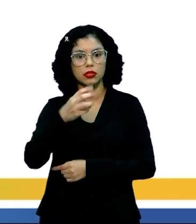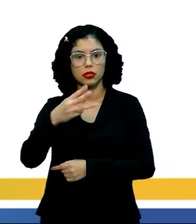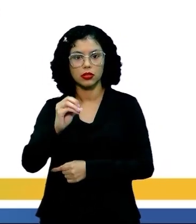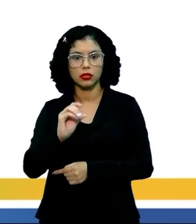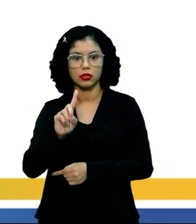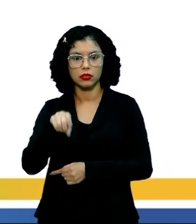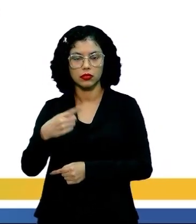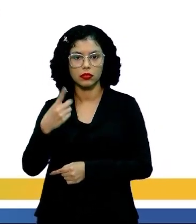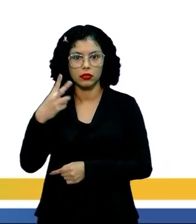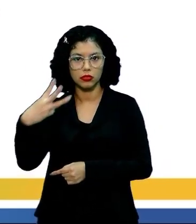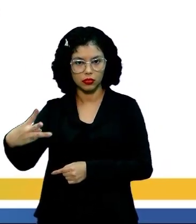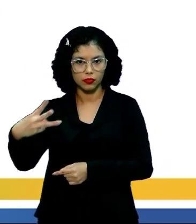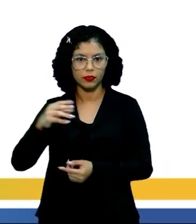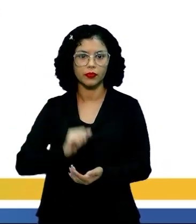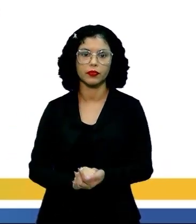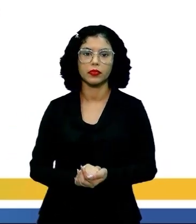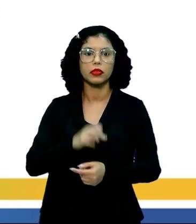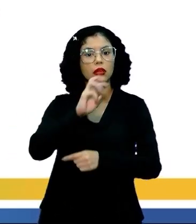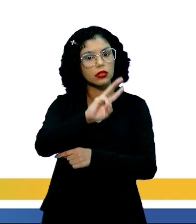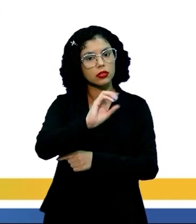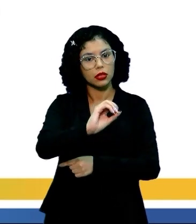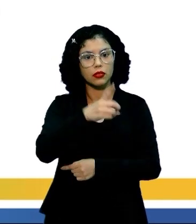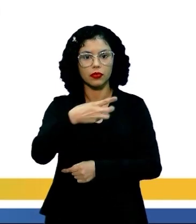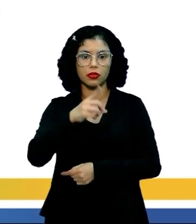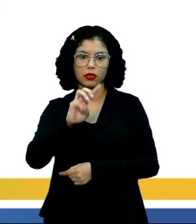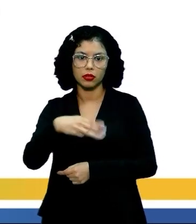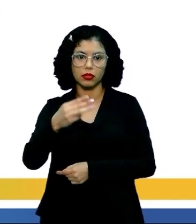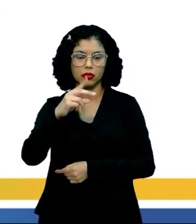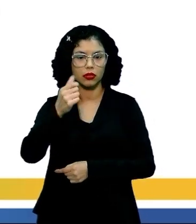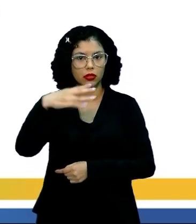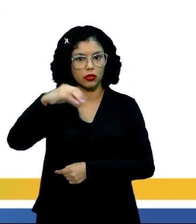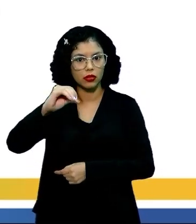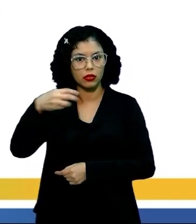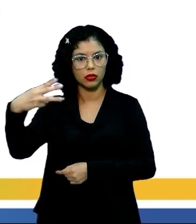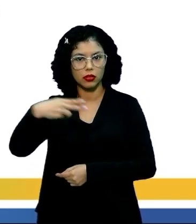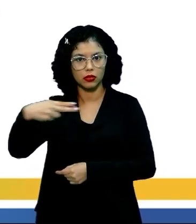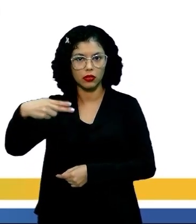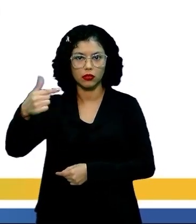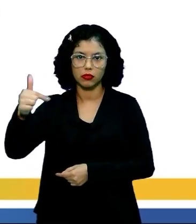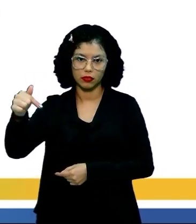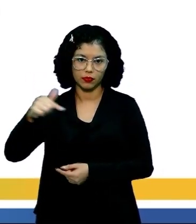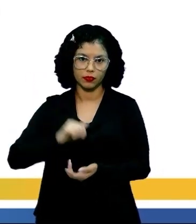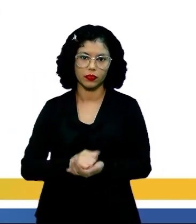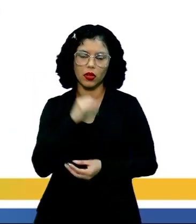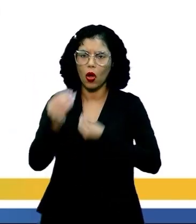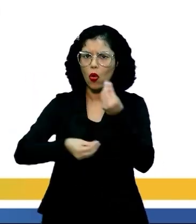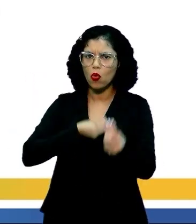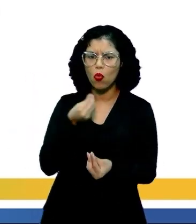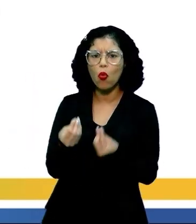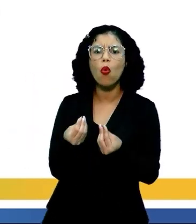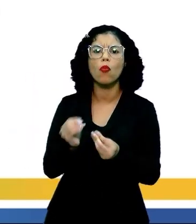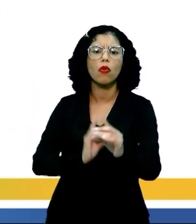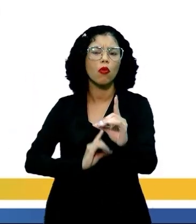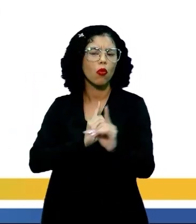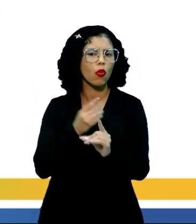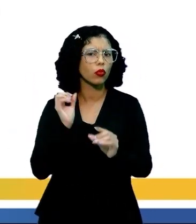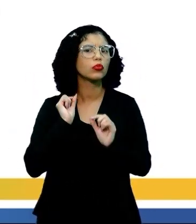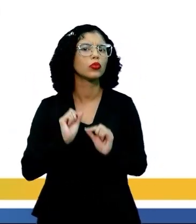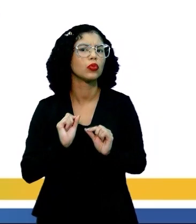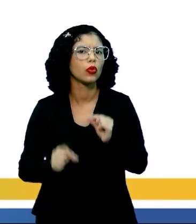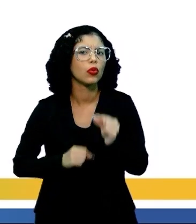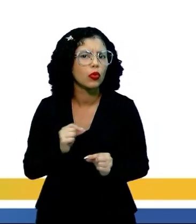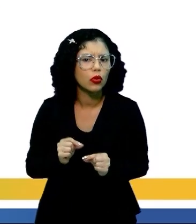que é 0,3. E 0,3 vezes 90 também dá 27. Como você se identificou?